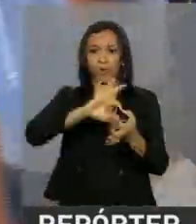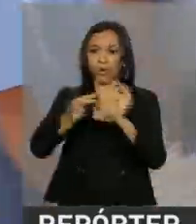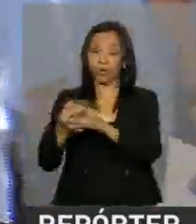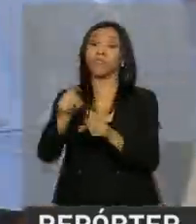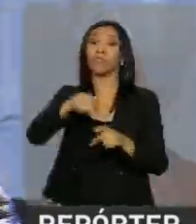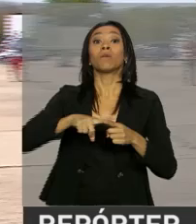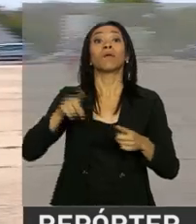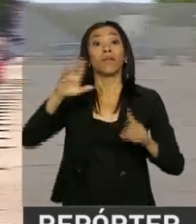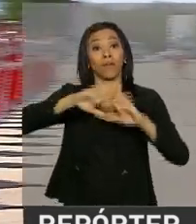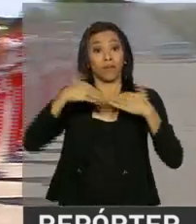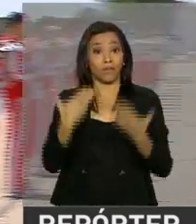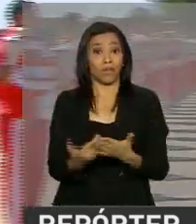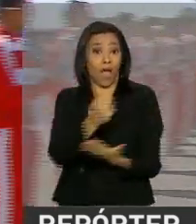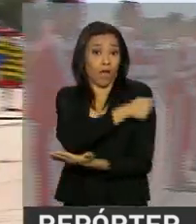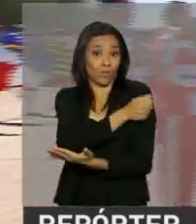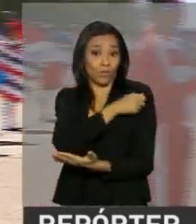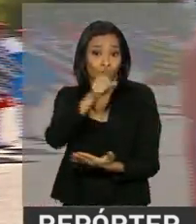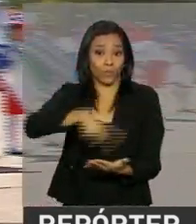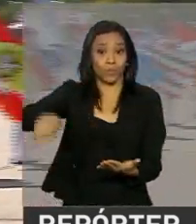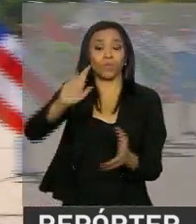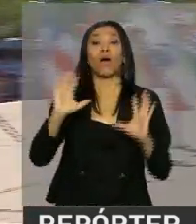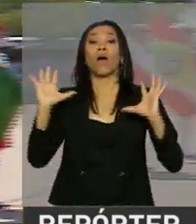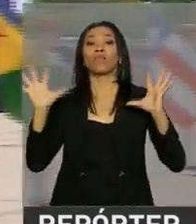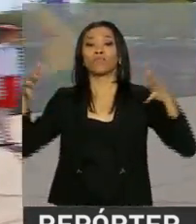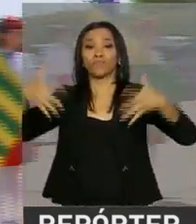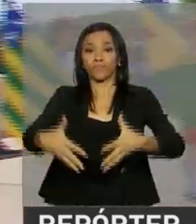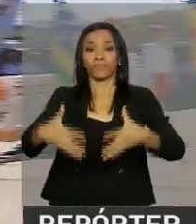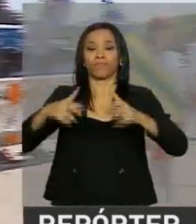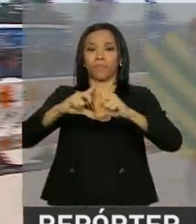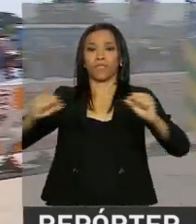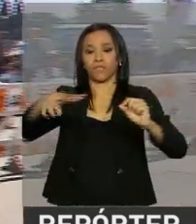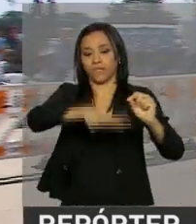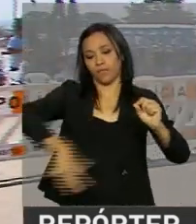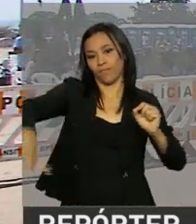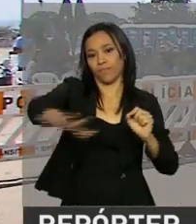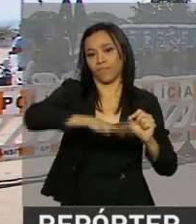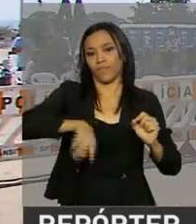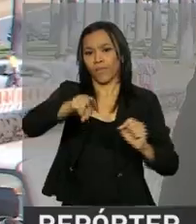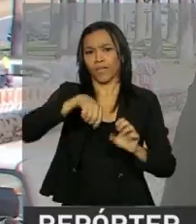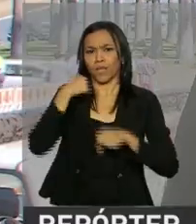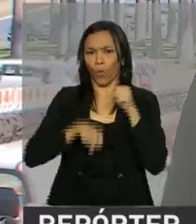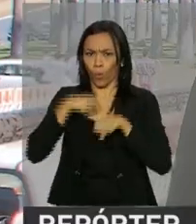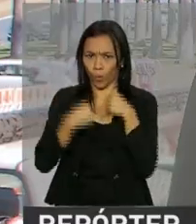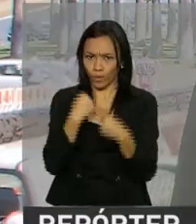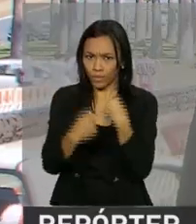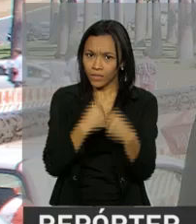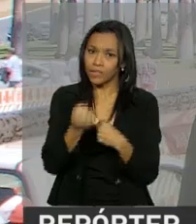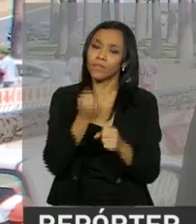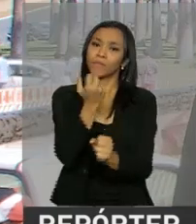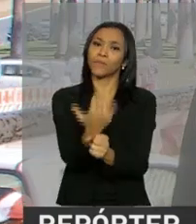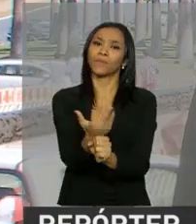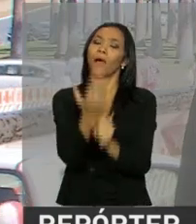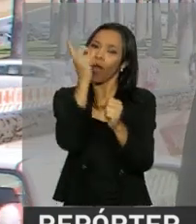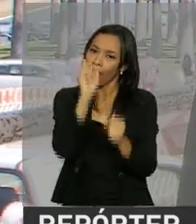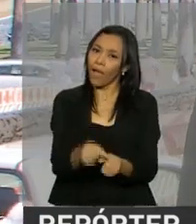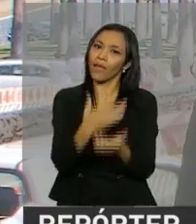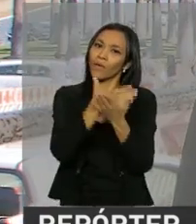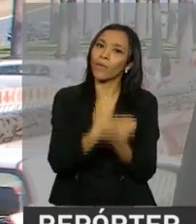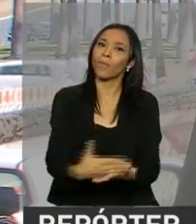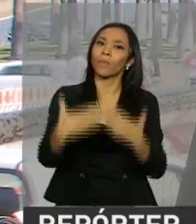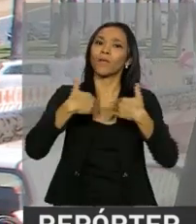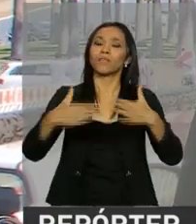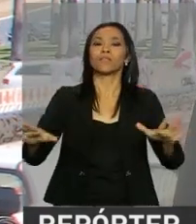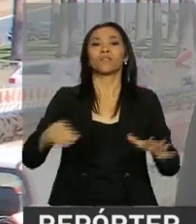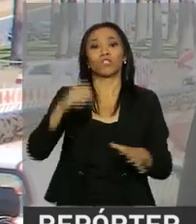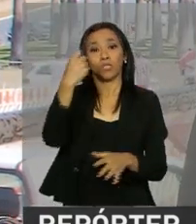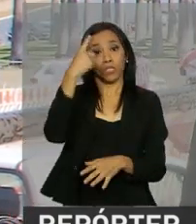de escolas públicas na Praça dos Três Poderes, em Brasília. A corrida do fogo simbólico inicia a Semana da Pátria, que vai do